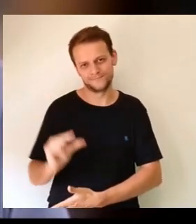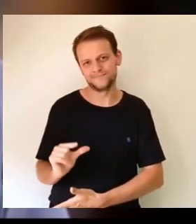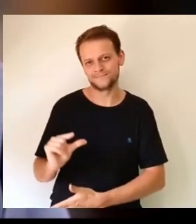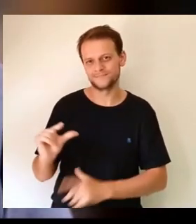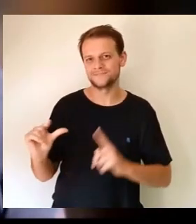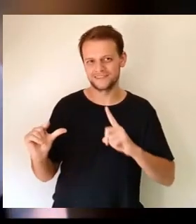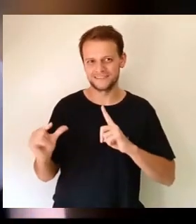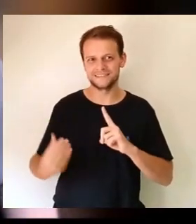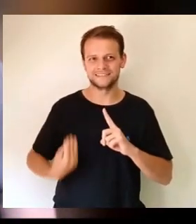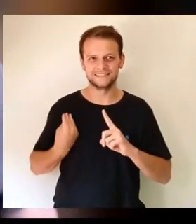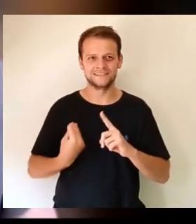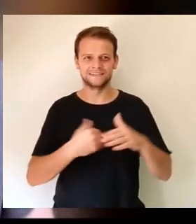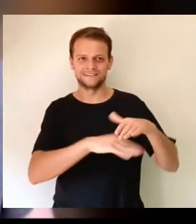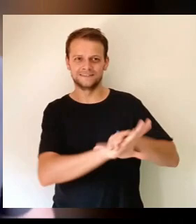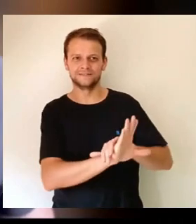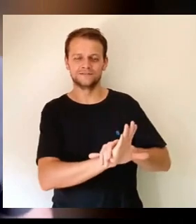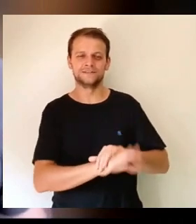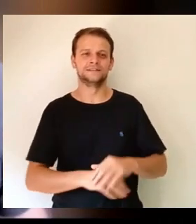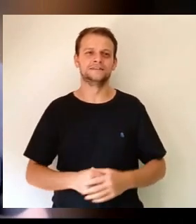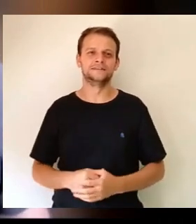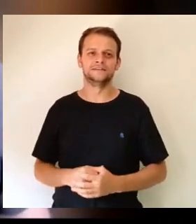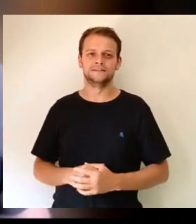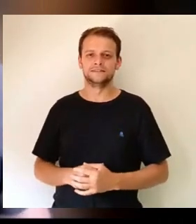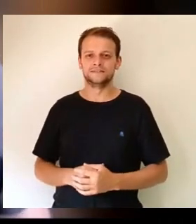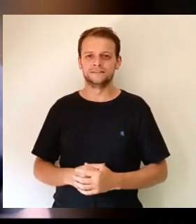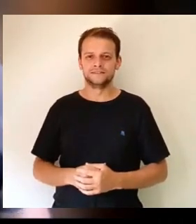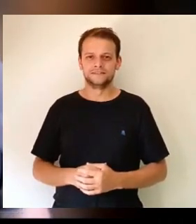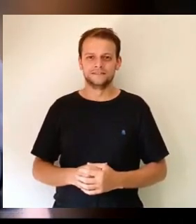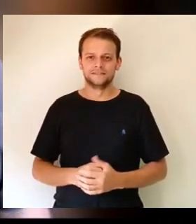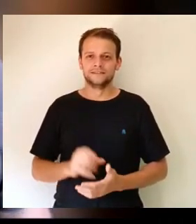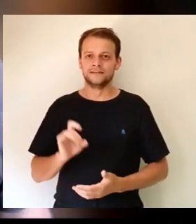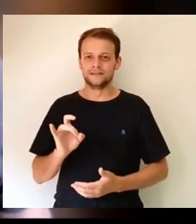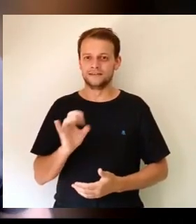exemplo muito pequeno do que tem ali no acervo dele.